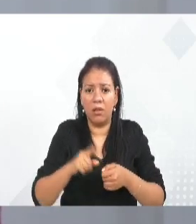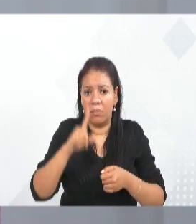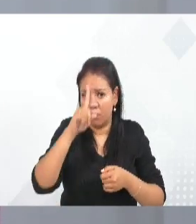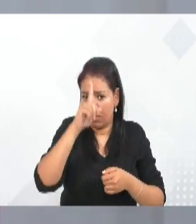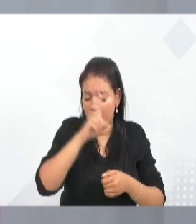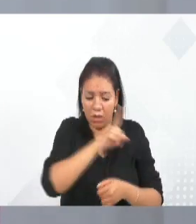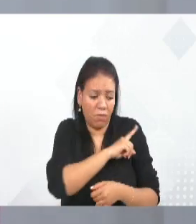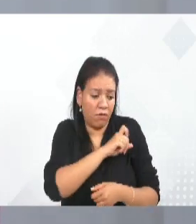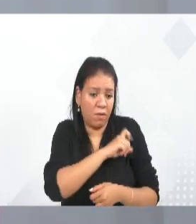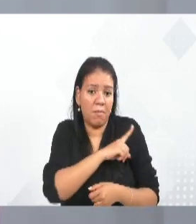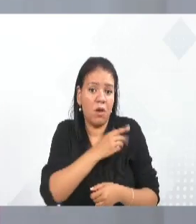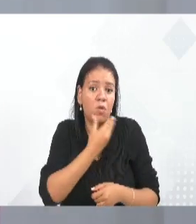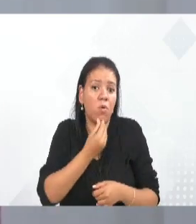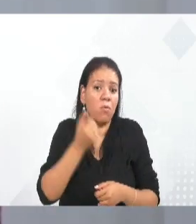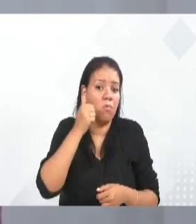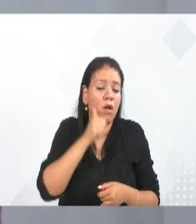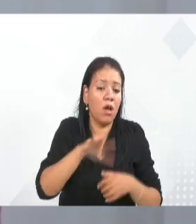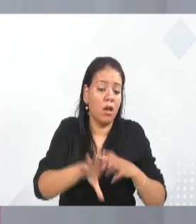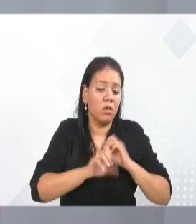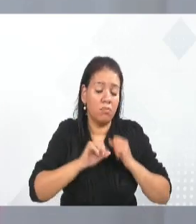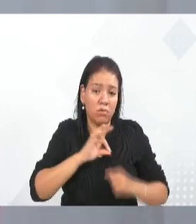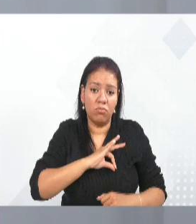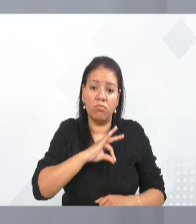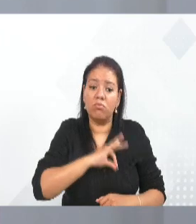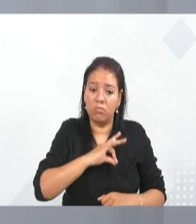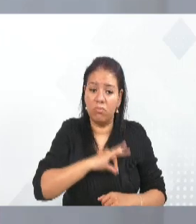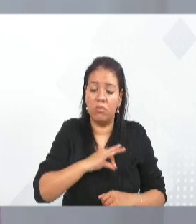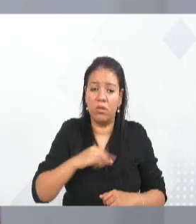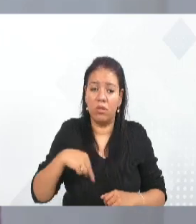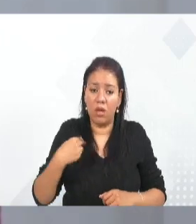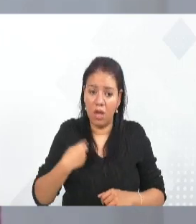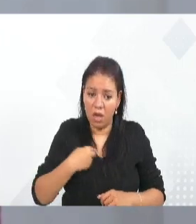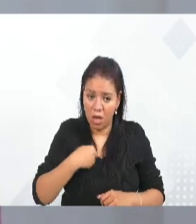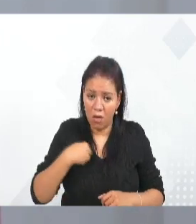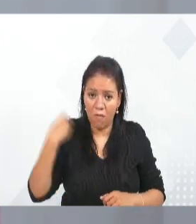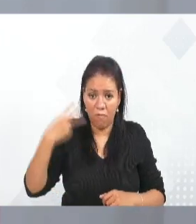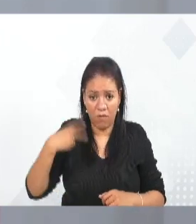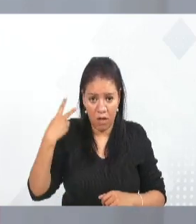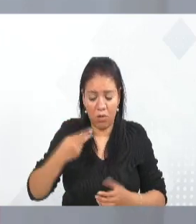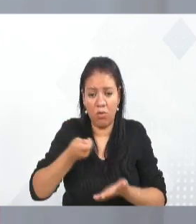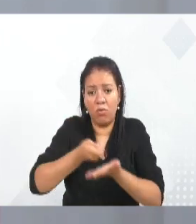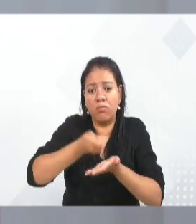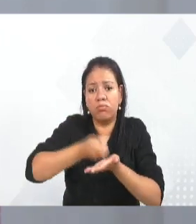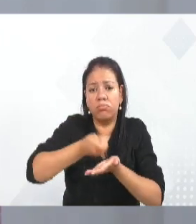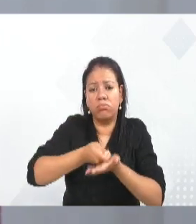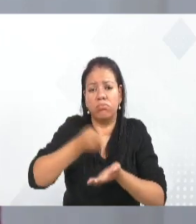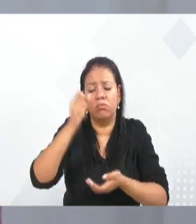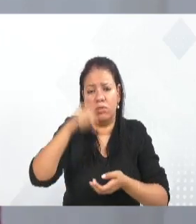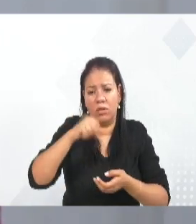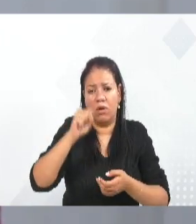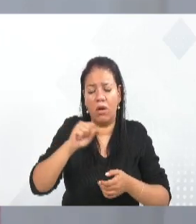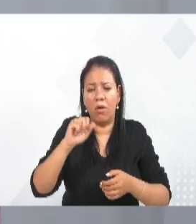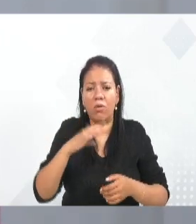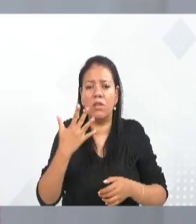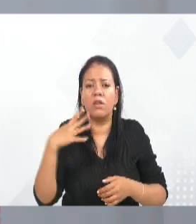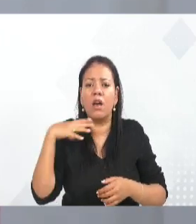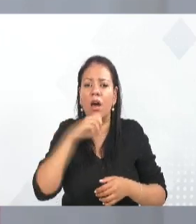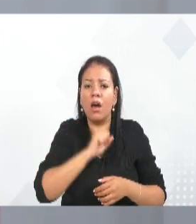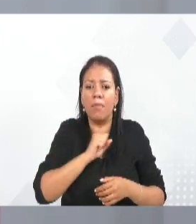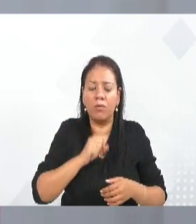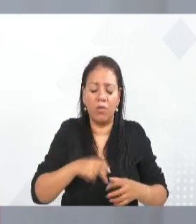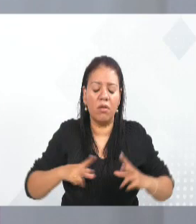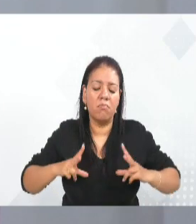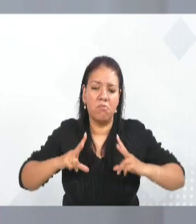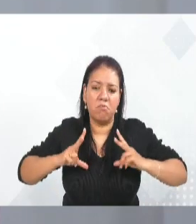enfermeiros enfermeiras possam estar recebendo recurso eu aqui enquanto Vereador vou fazer minha cobrança para que isso aconteça o mais rápido possível porque